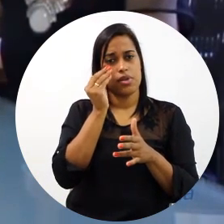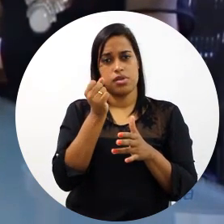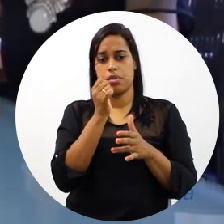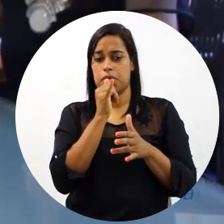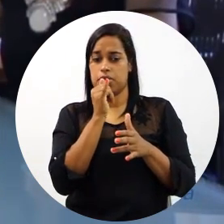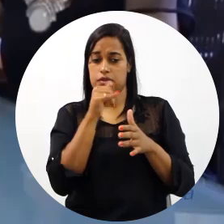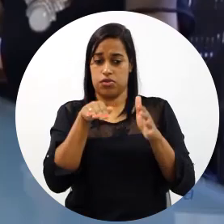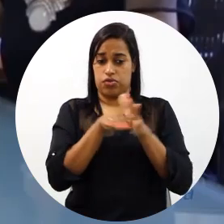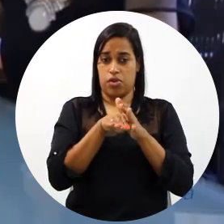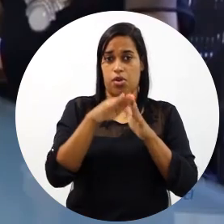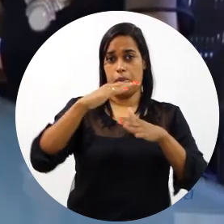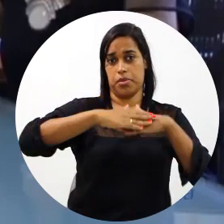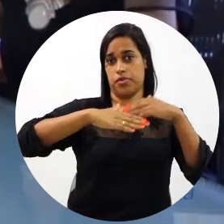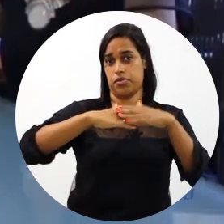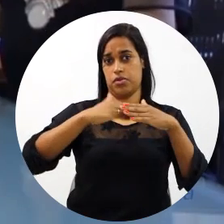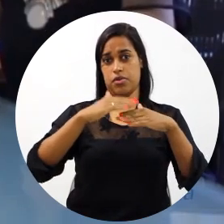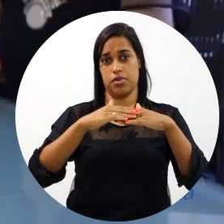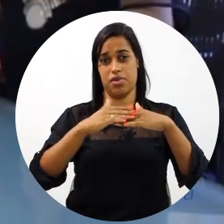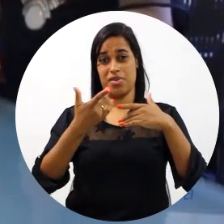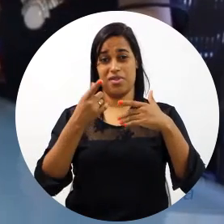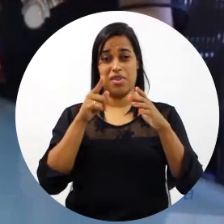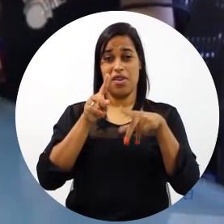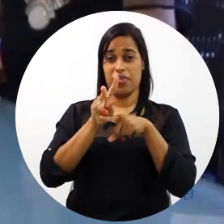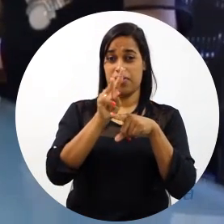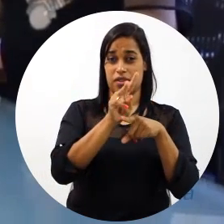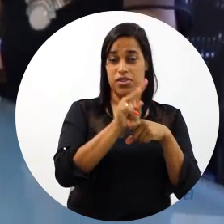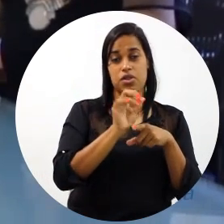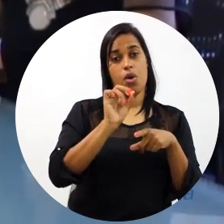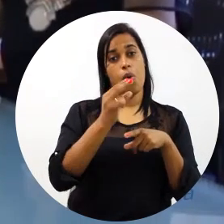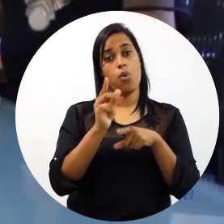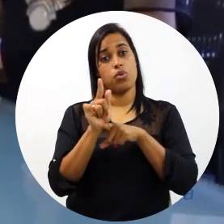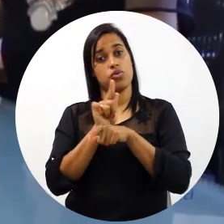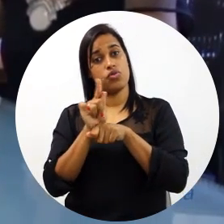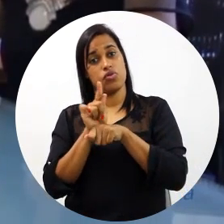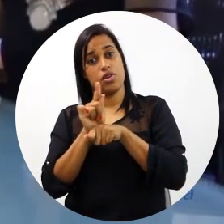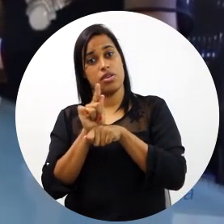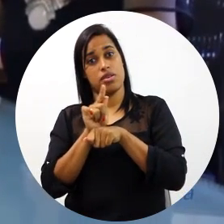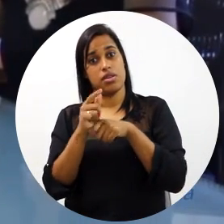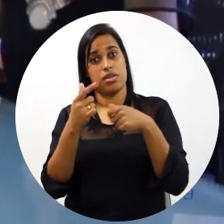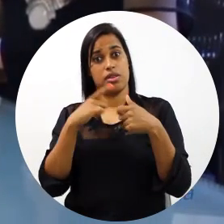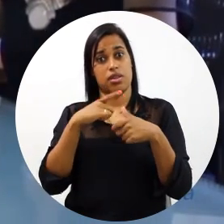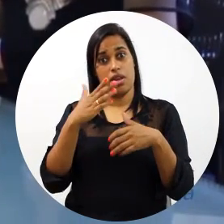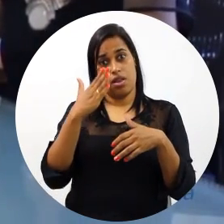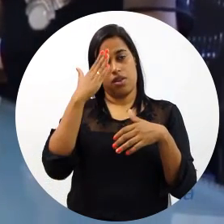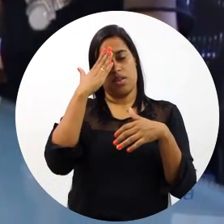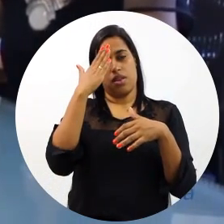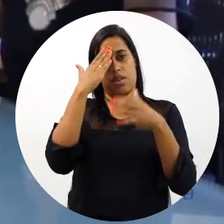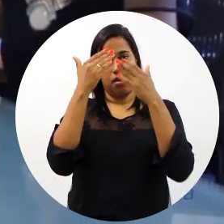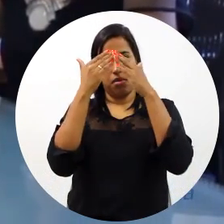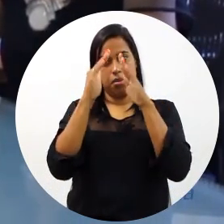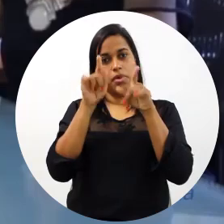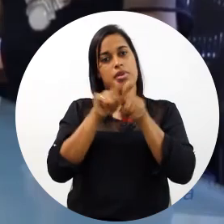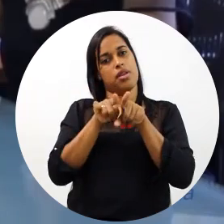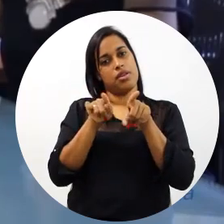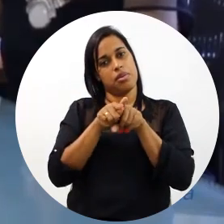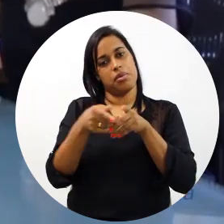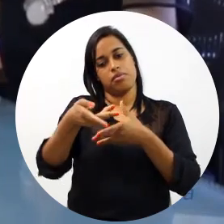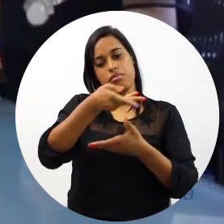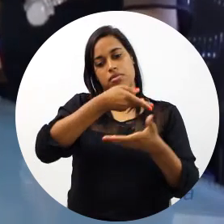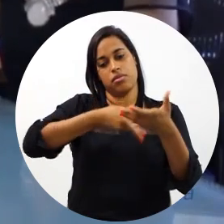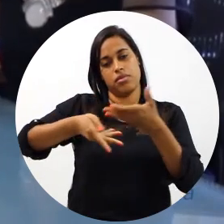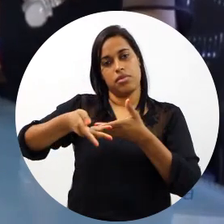você viu ou o técnico se fazendo de fiscal ou o gerente tendo a consciência de que ele também faz parte desse